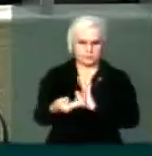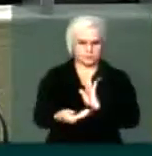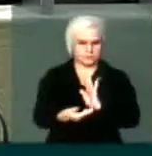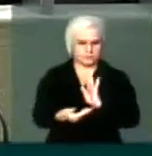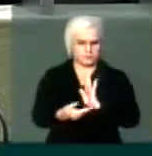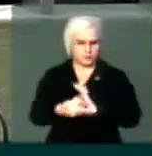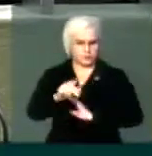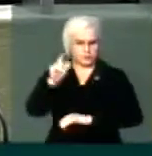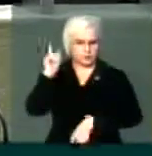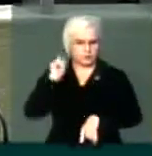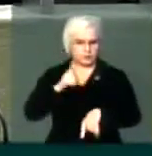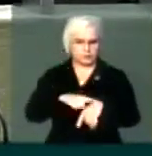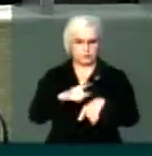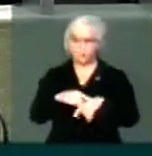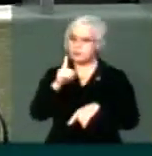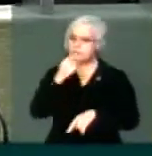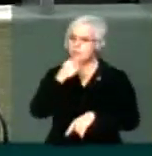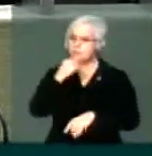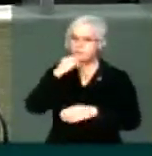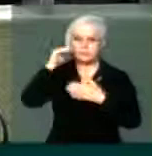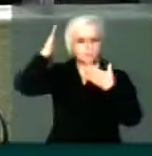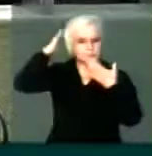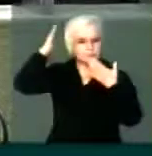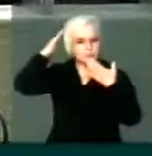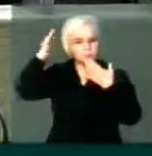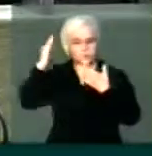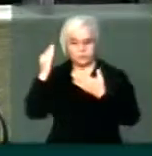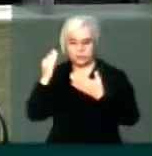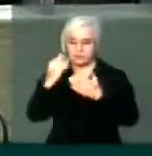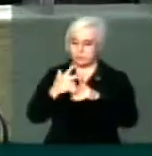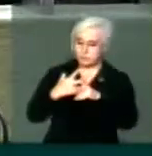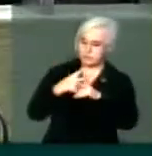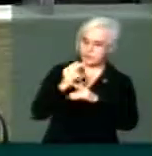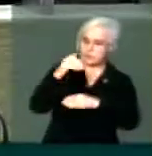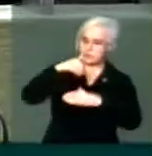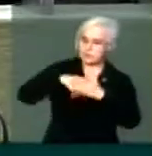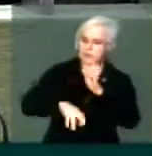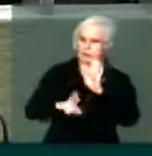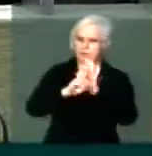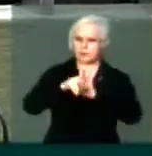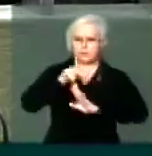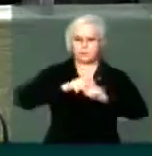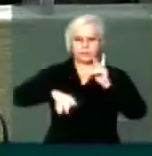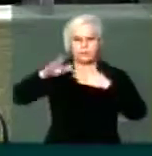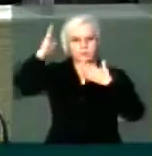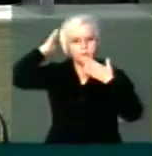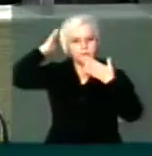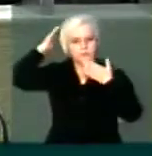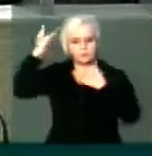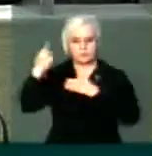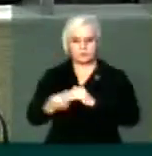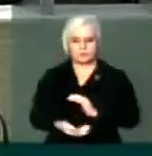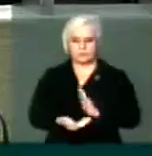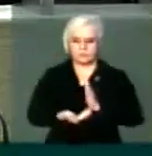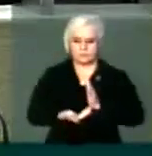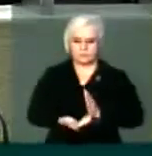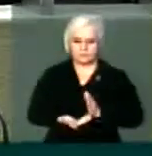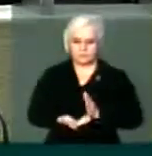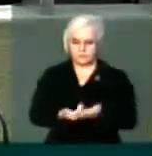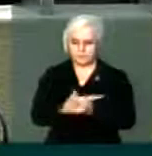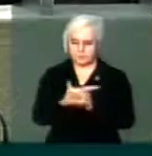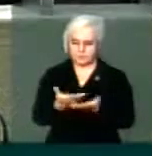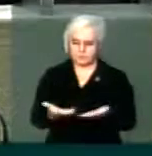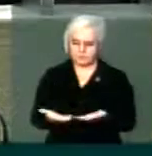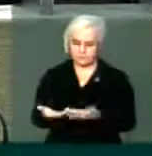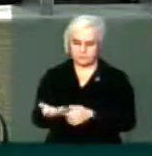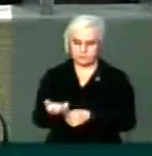um índio foi eleito e representou os povos indígenas, todos os povos indígenas